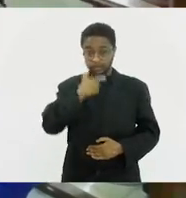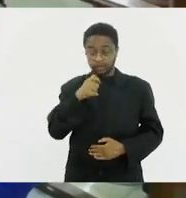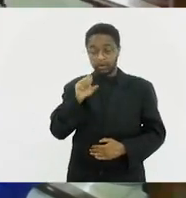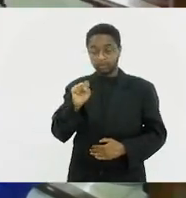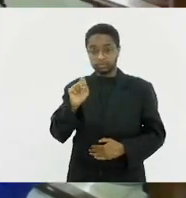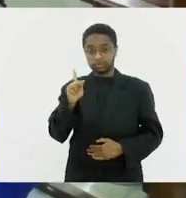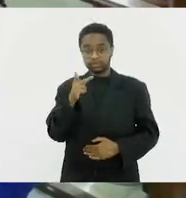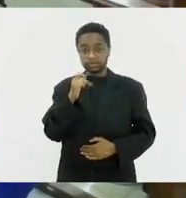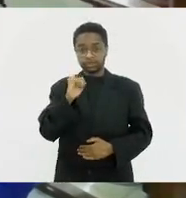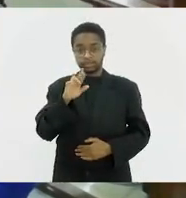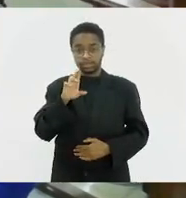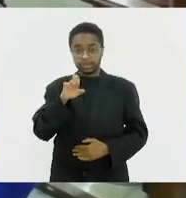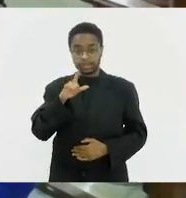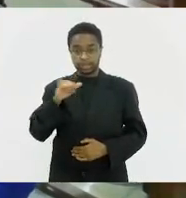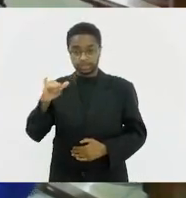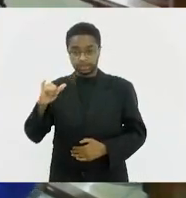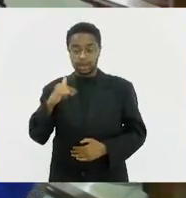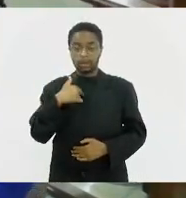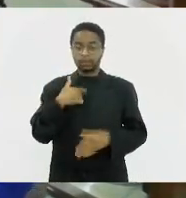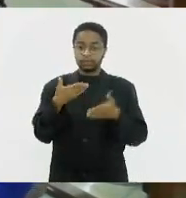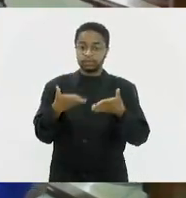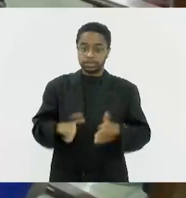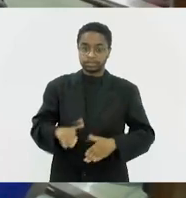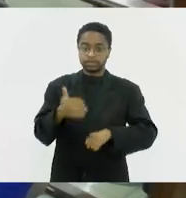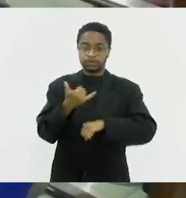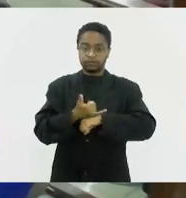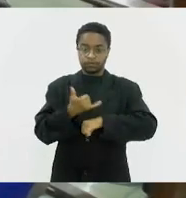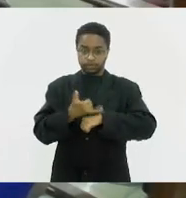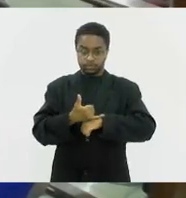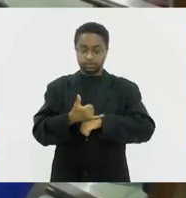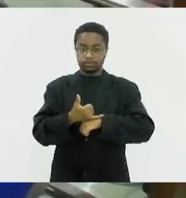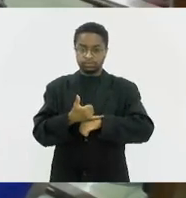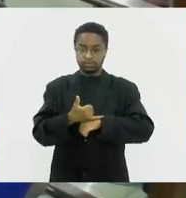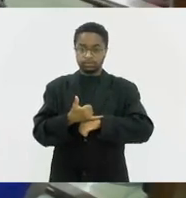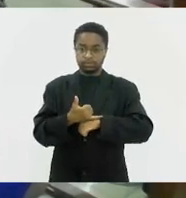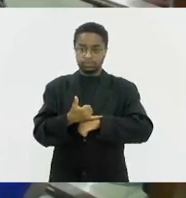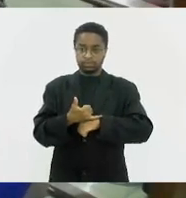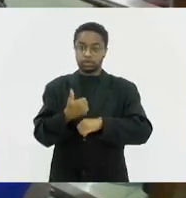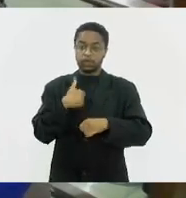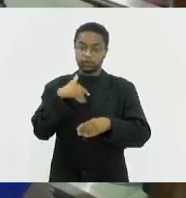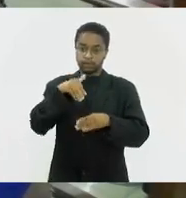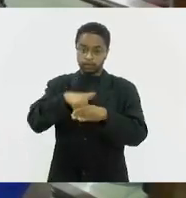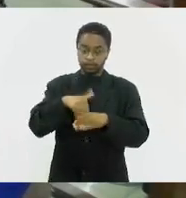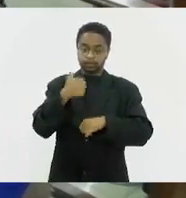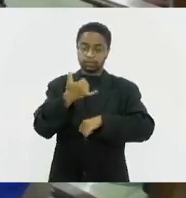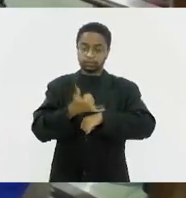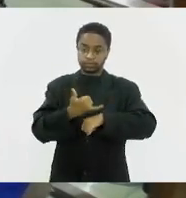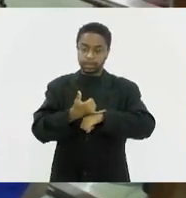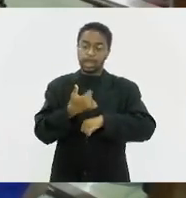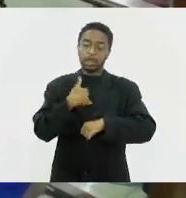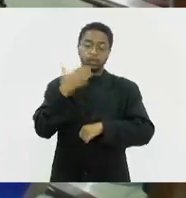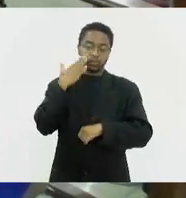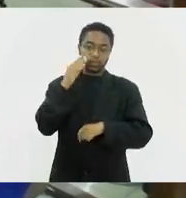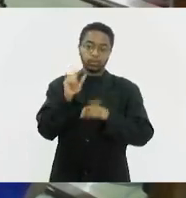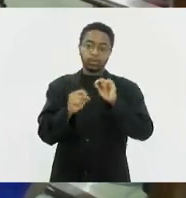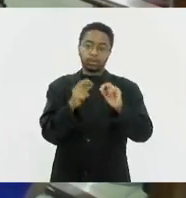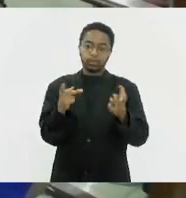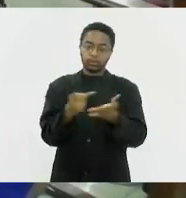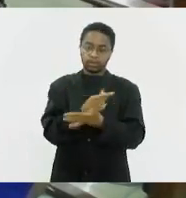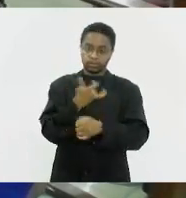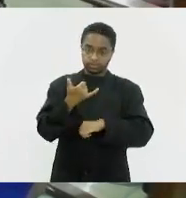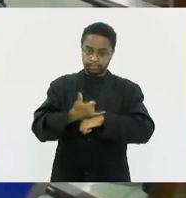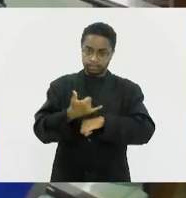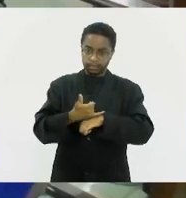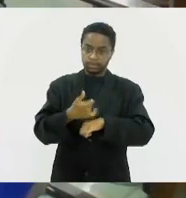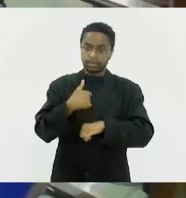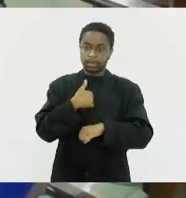Monção, sou nascida em Volta Redonda, voto em Volta Redonda e sei o que passa em Volta Redonda. Eu